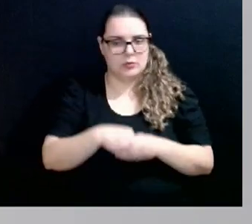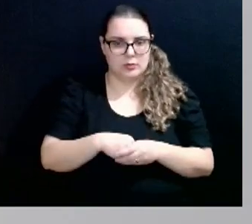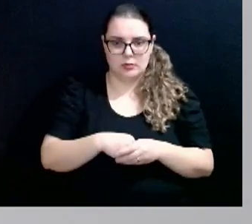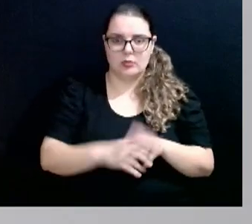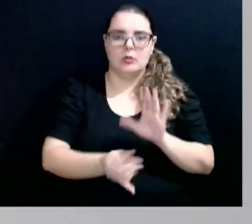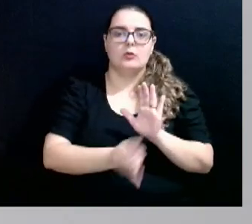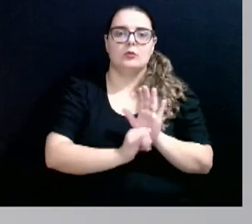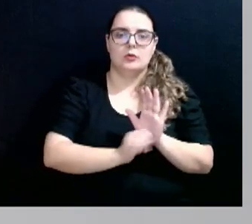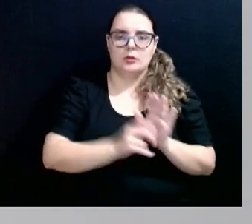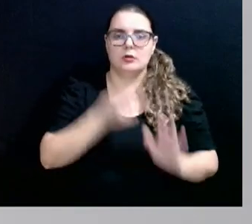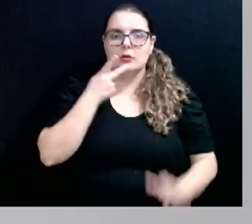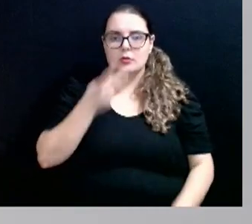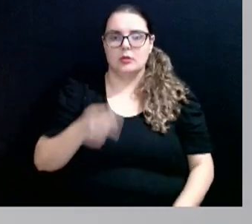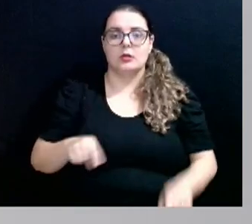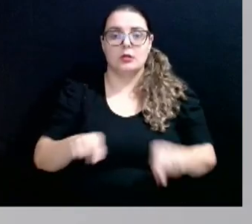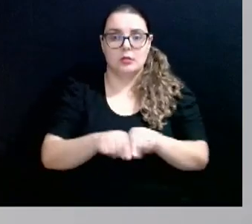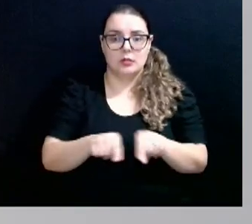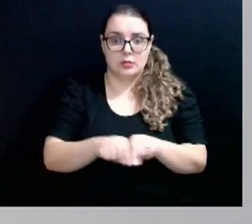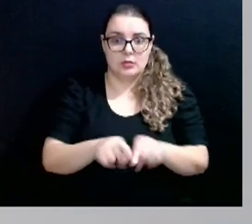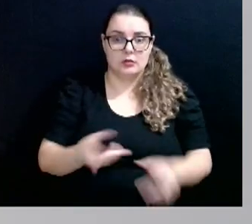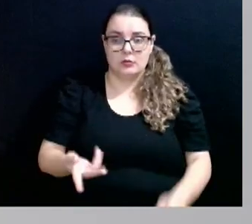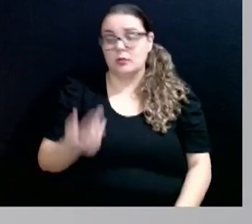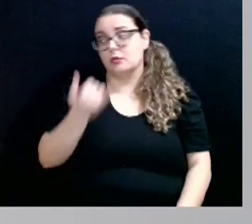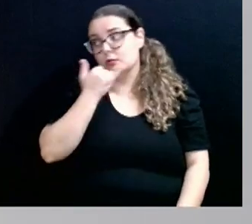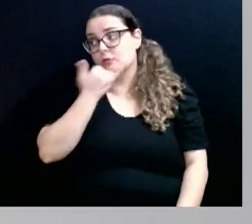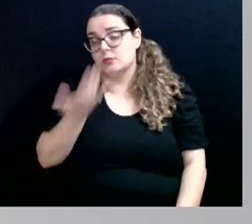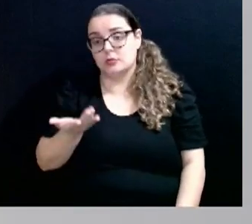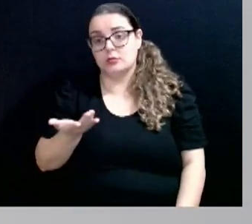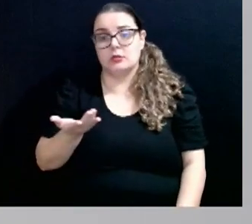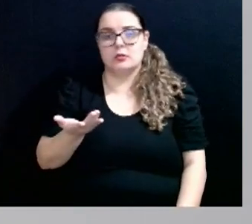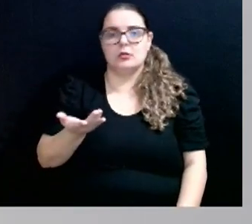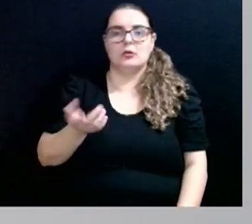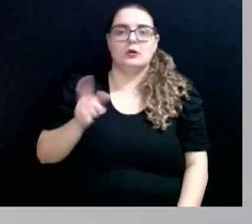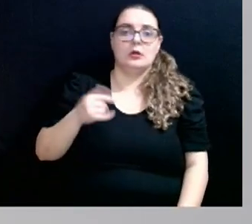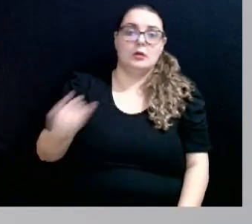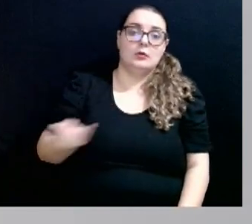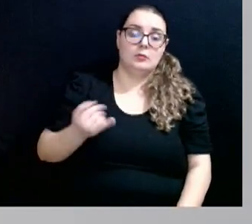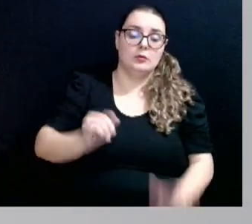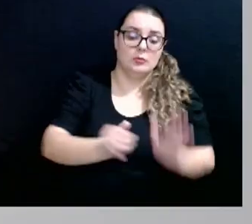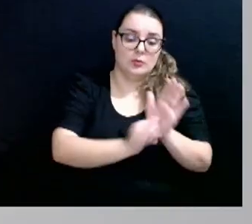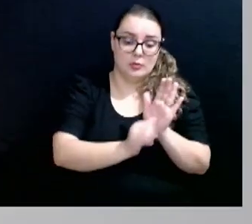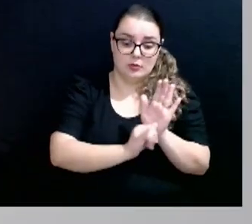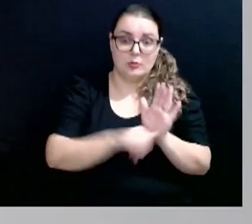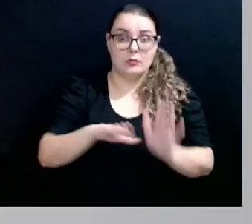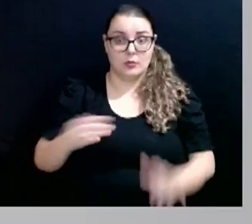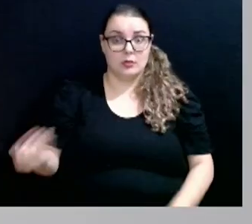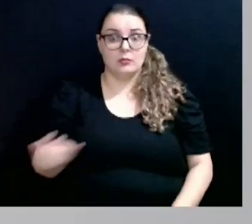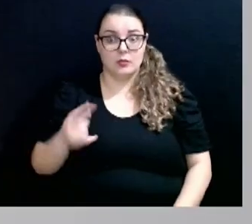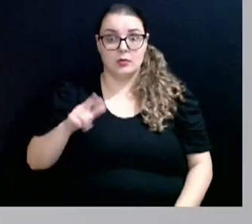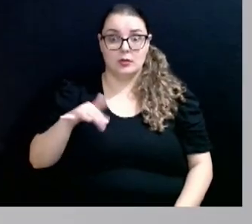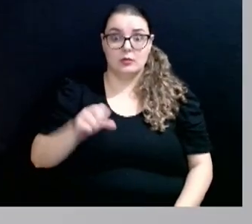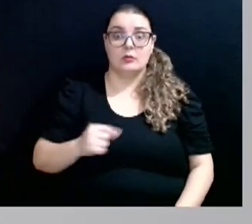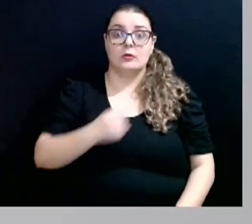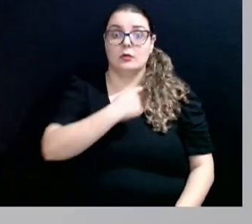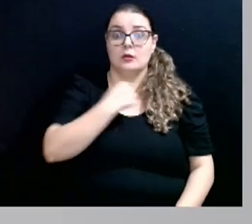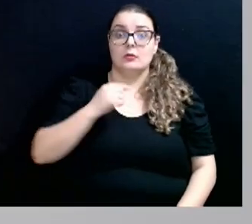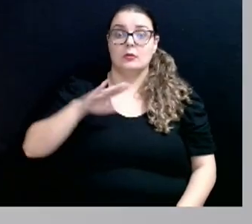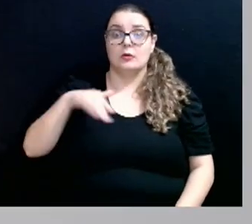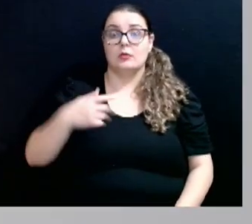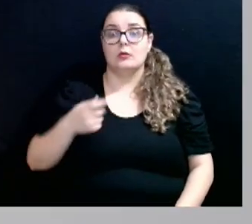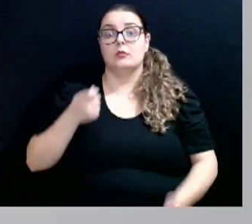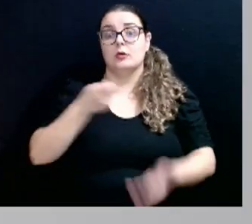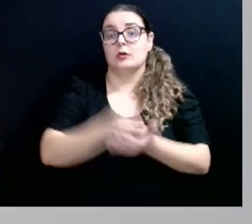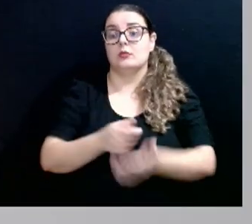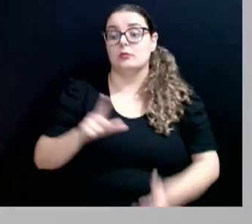Além disso, desculpa até divulgar, porque eu acho que o edital é o mais importante do leilão, vai estar o prazo de quando você pode dar o lance.